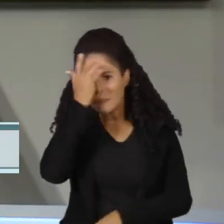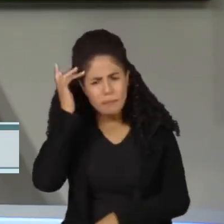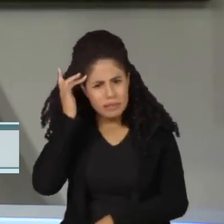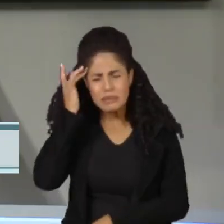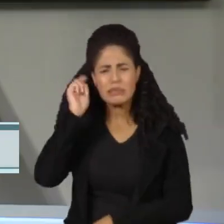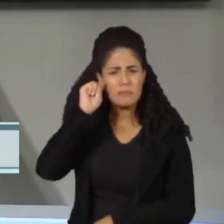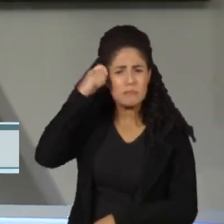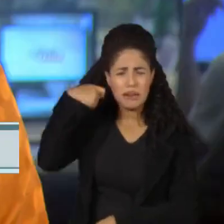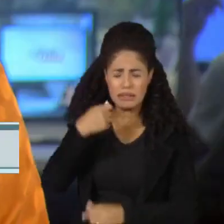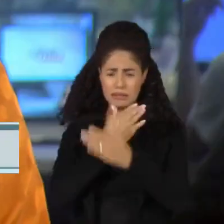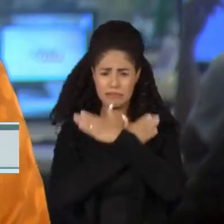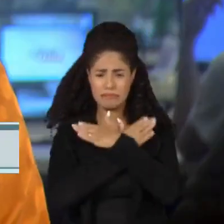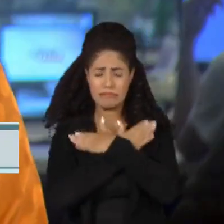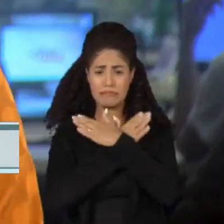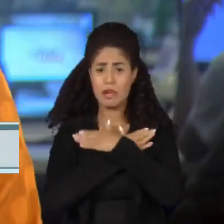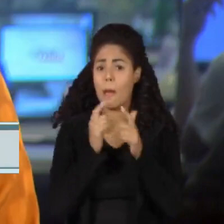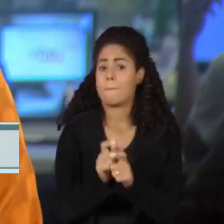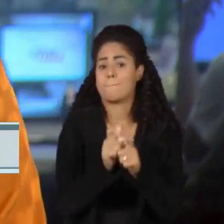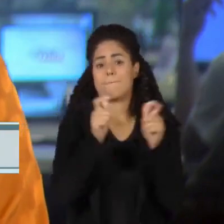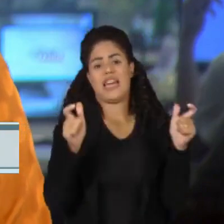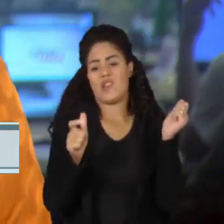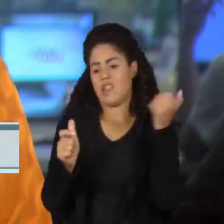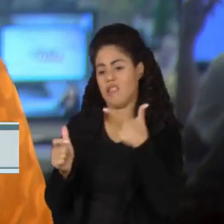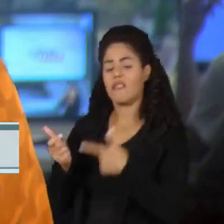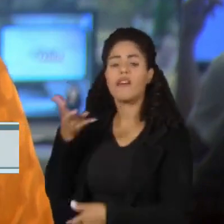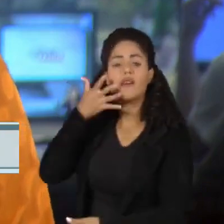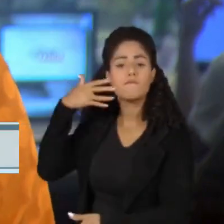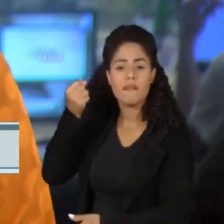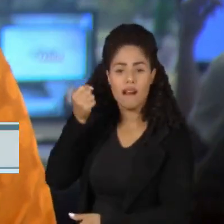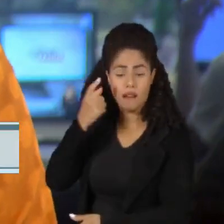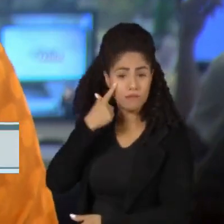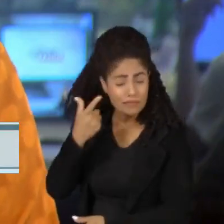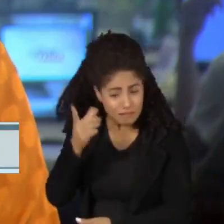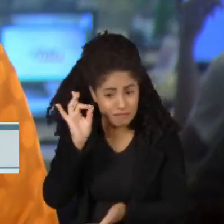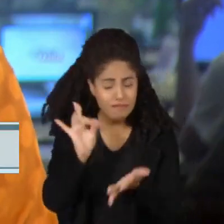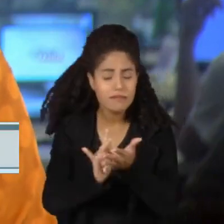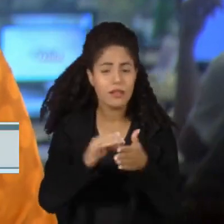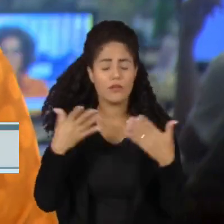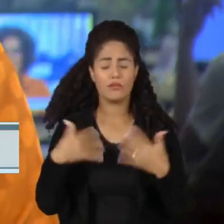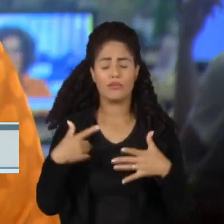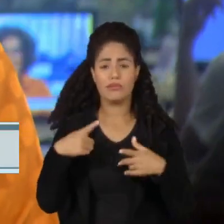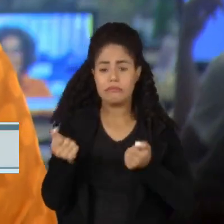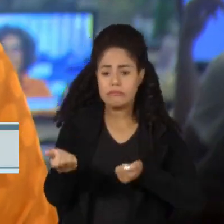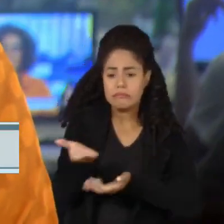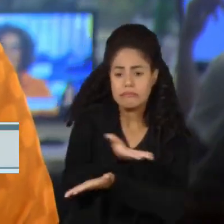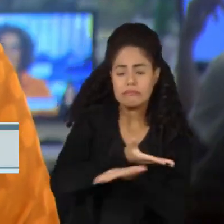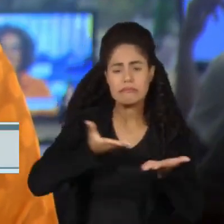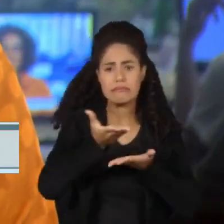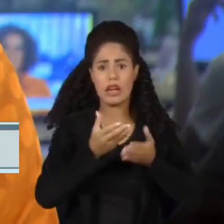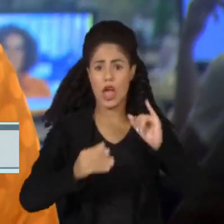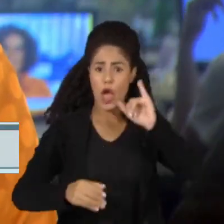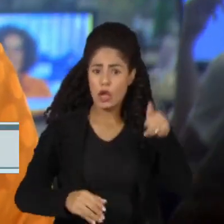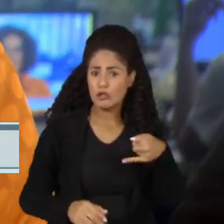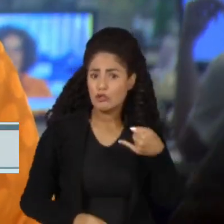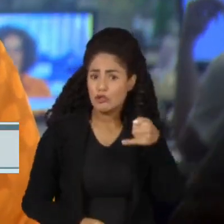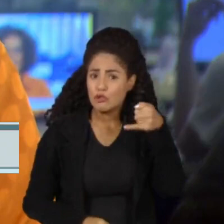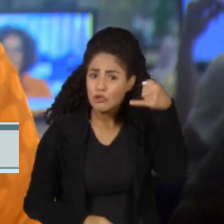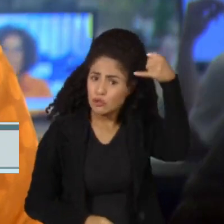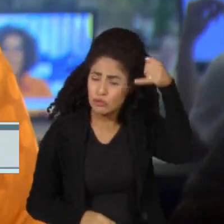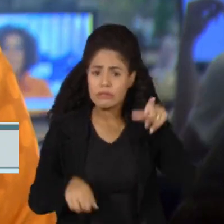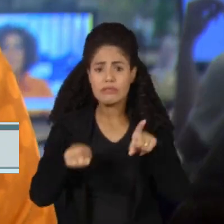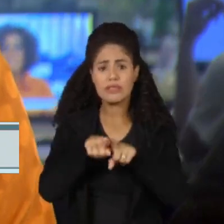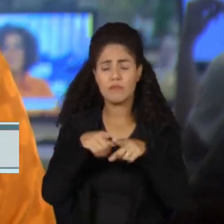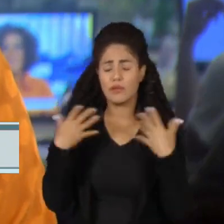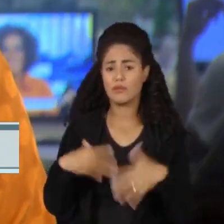com o desemprego. A novidade do trabalho é uma possível relação entre a alta taxa de juros e a